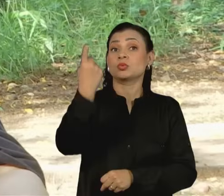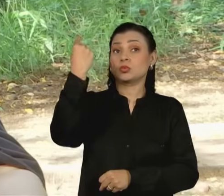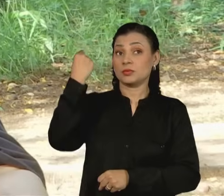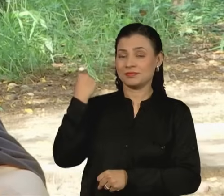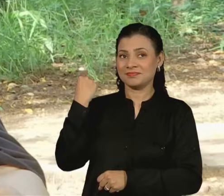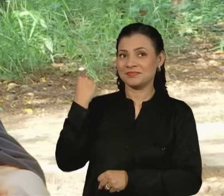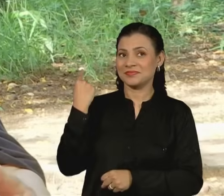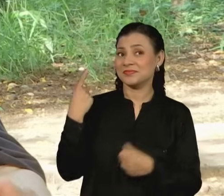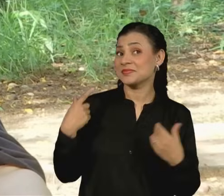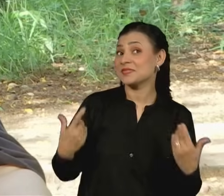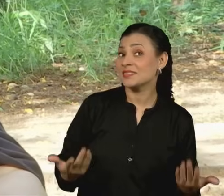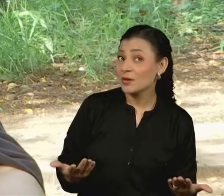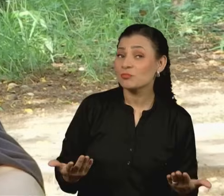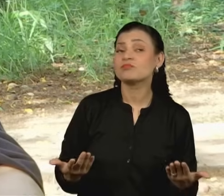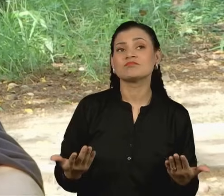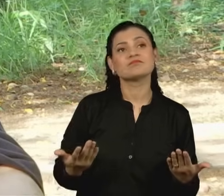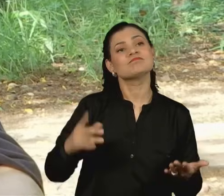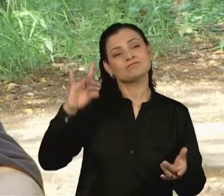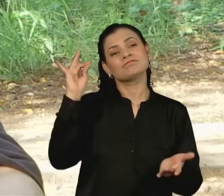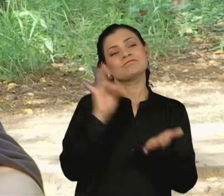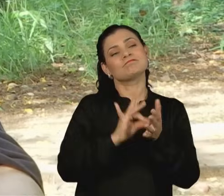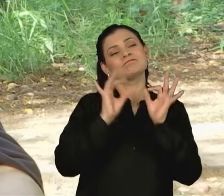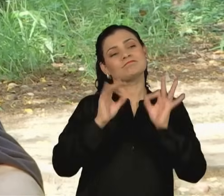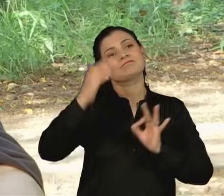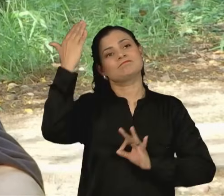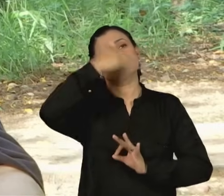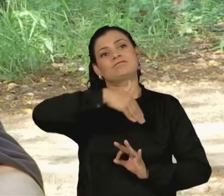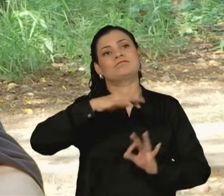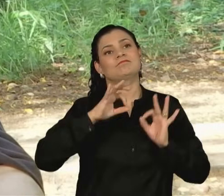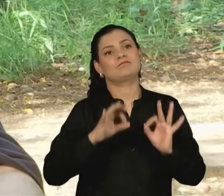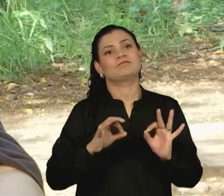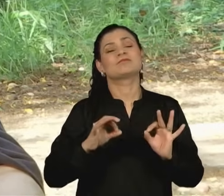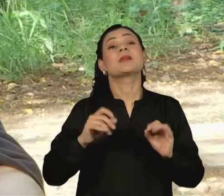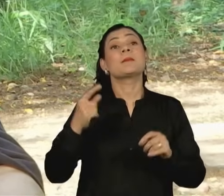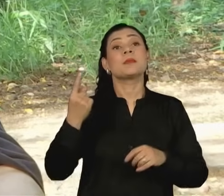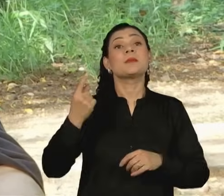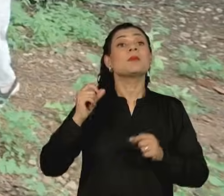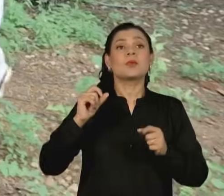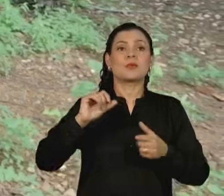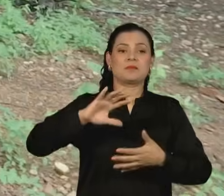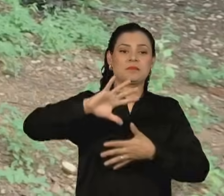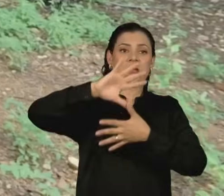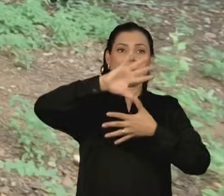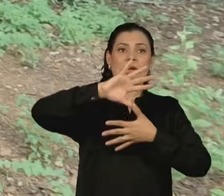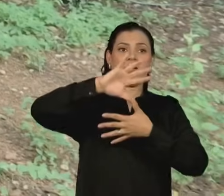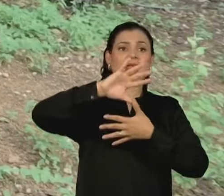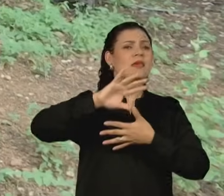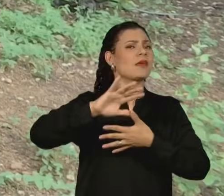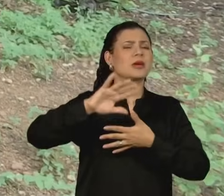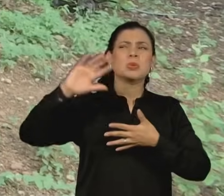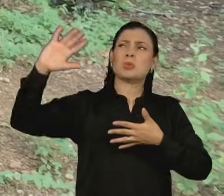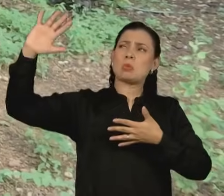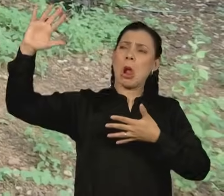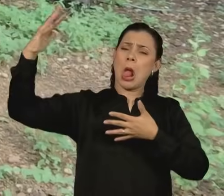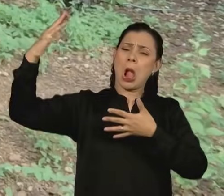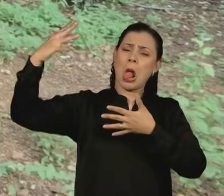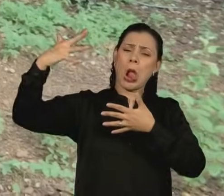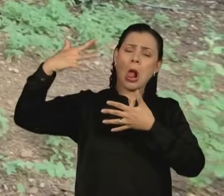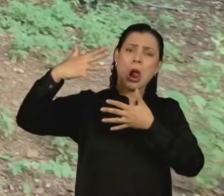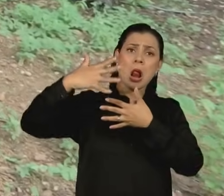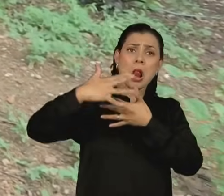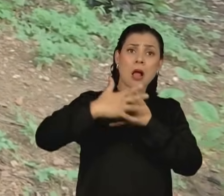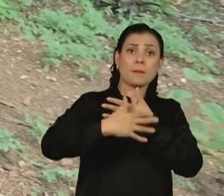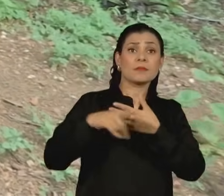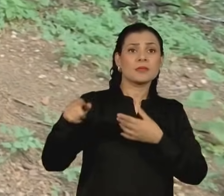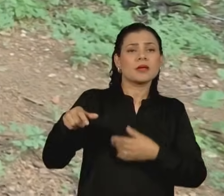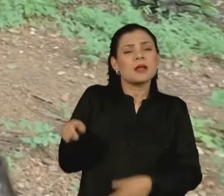dizer, não tem mais nenhuma dúvida, o homem veio para a América muito antes. Niede Guidon se desloca